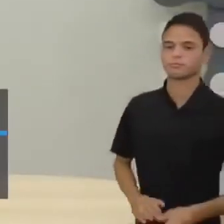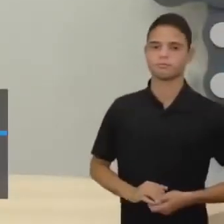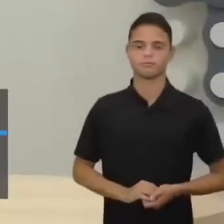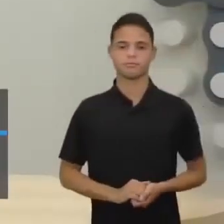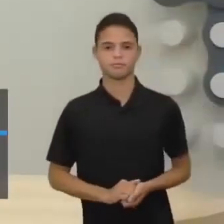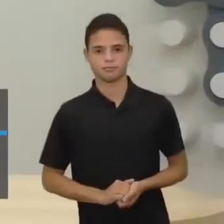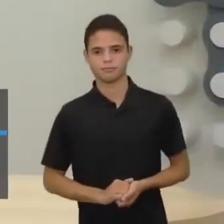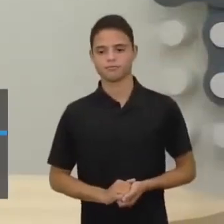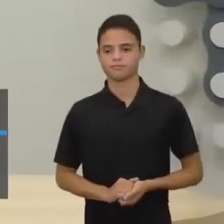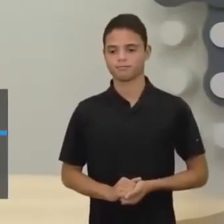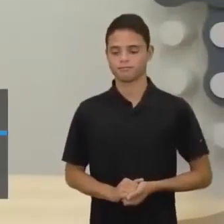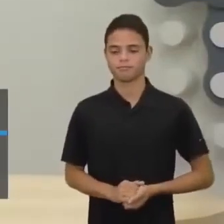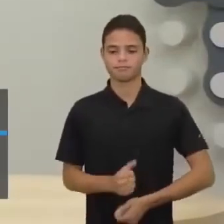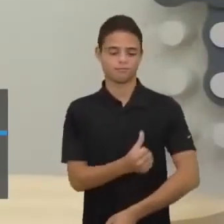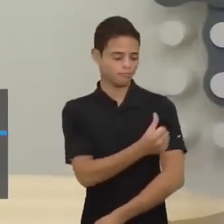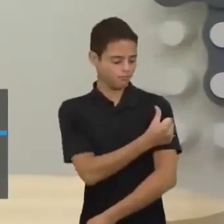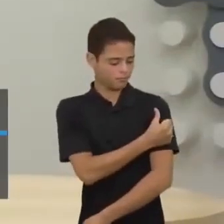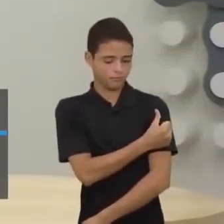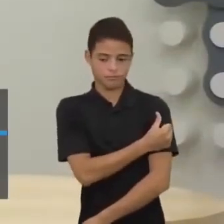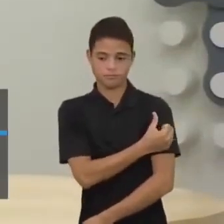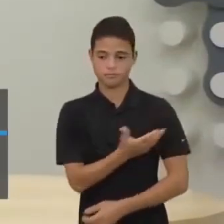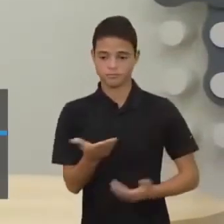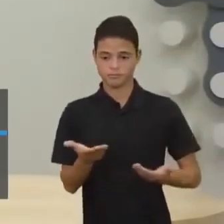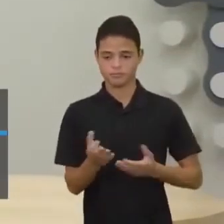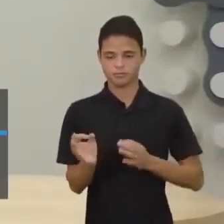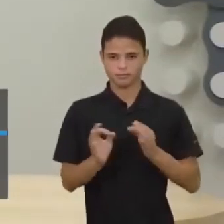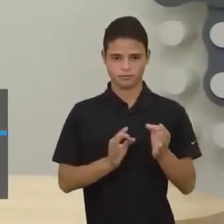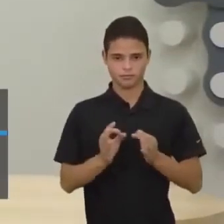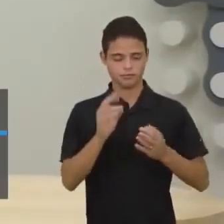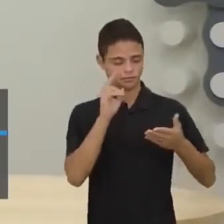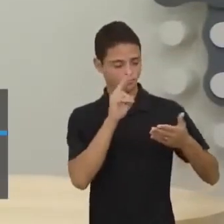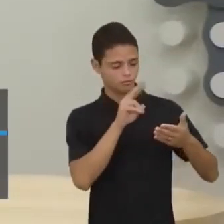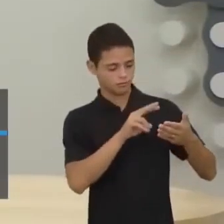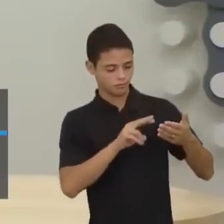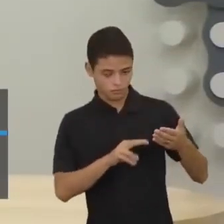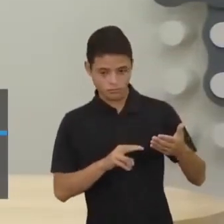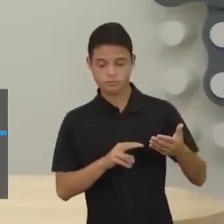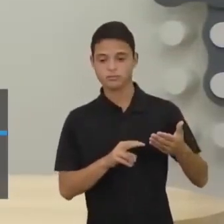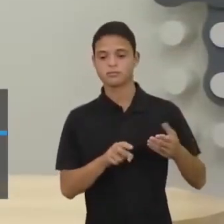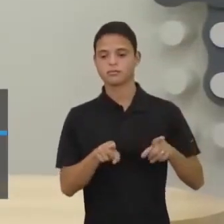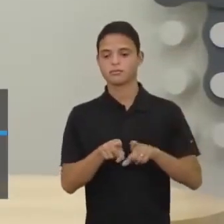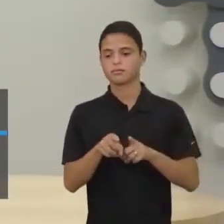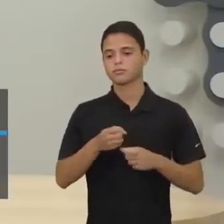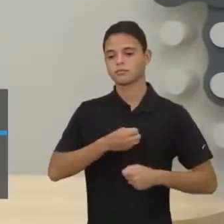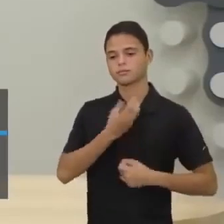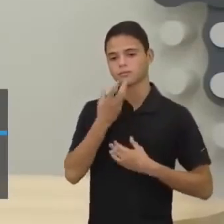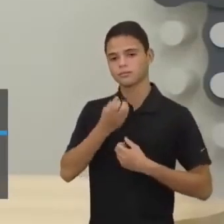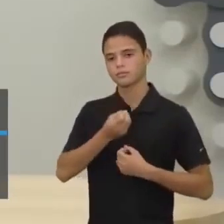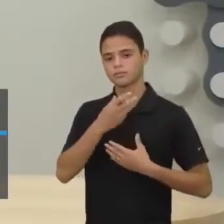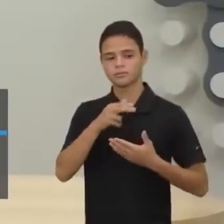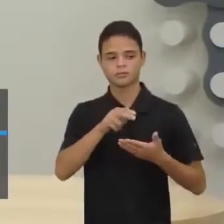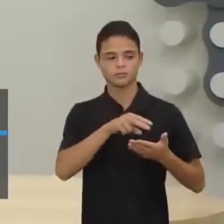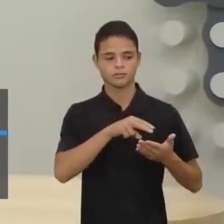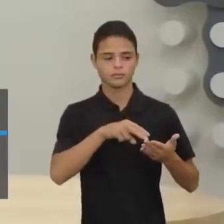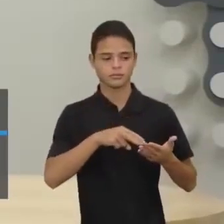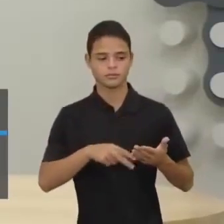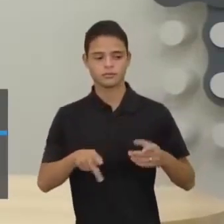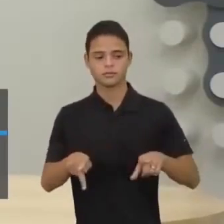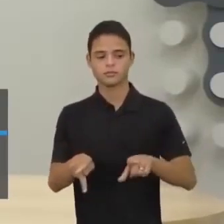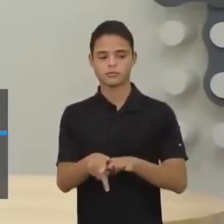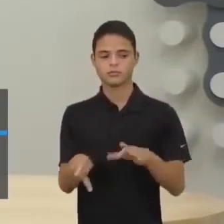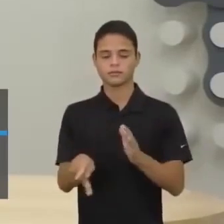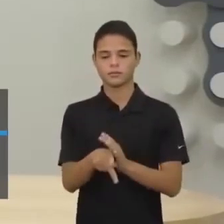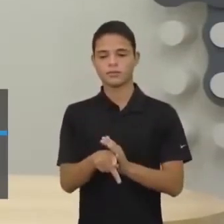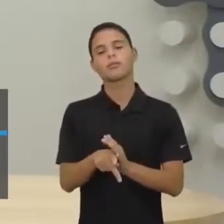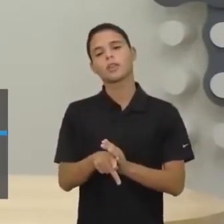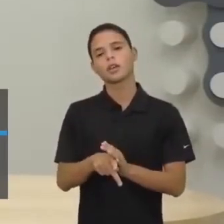Guaratinguetá, alunos do 6º ano. Hoje fizemos uma leitura compartilhada de um poema de um livro que nossa aluna Sofia está lendo, intitulado Para um Mundo